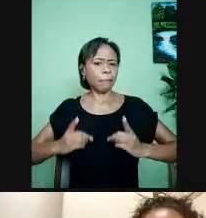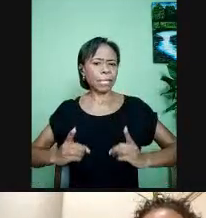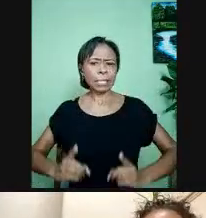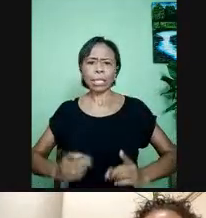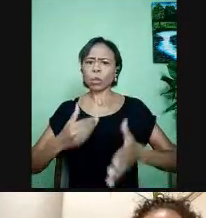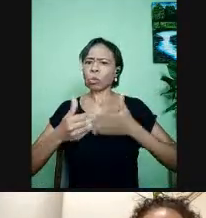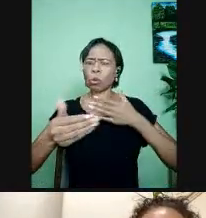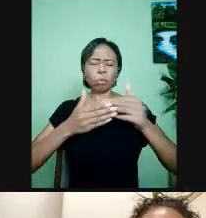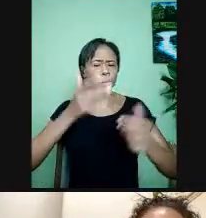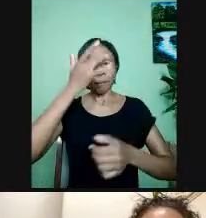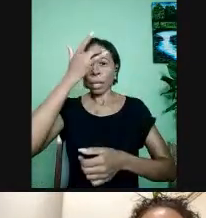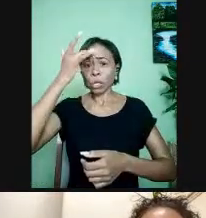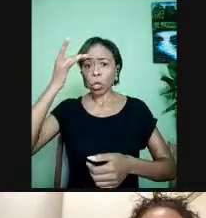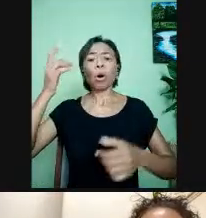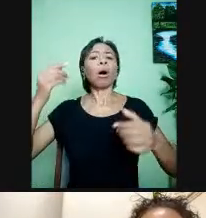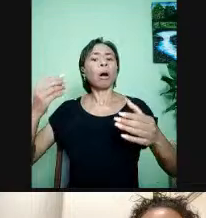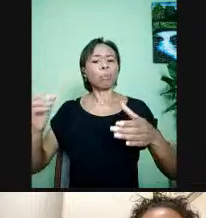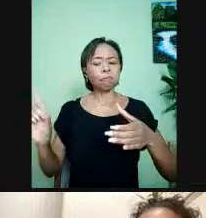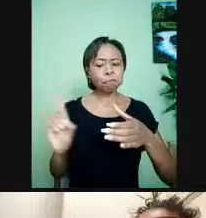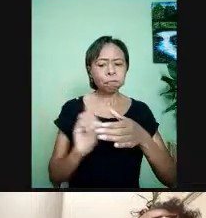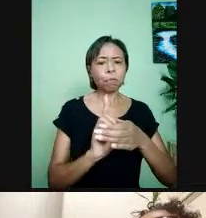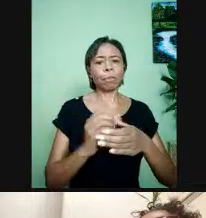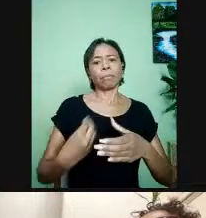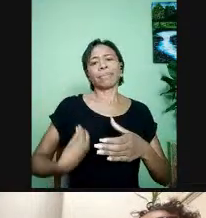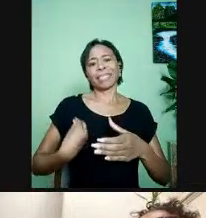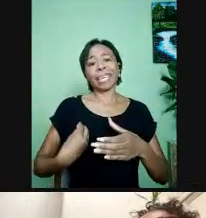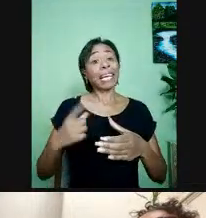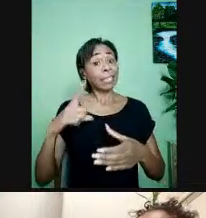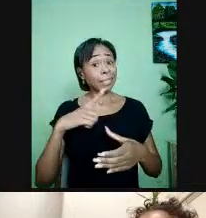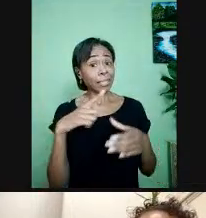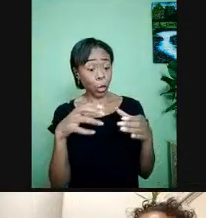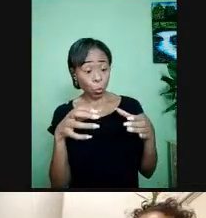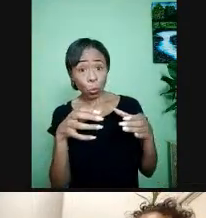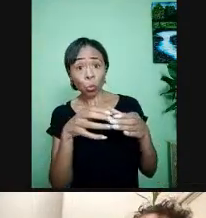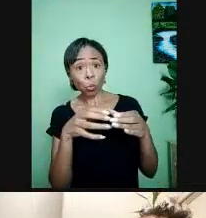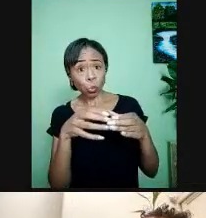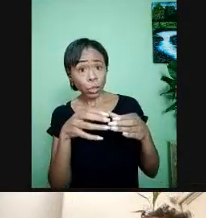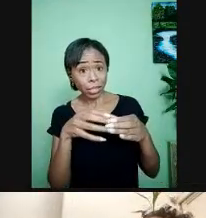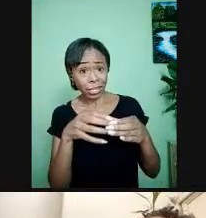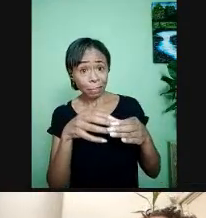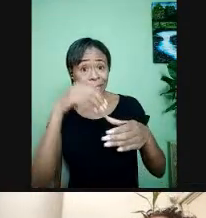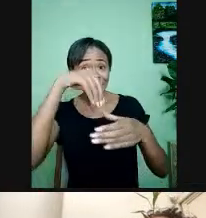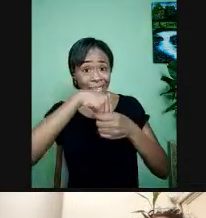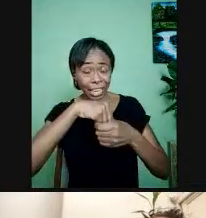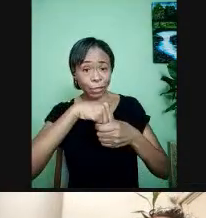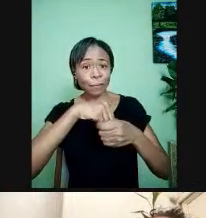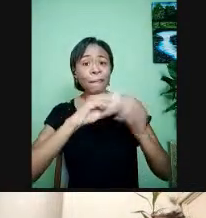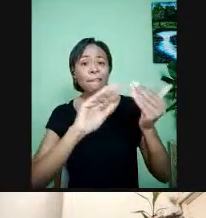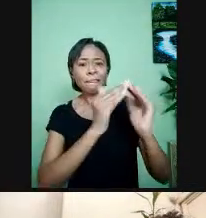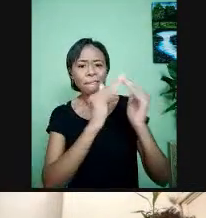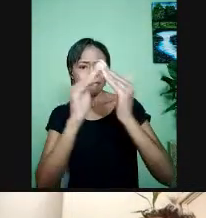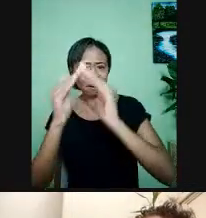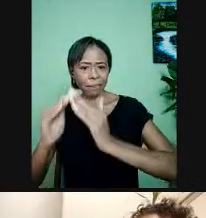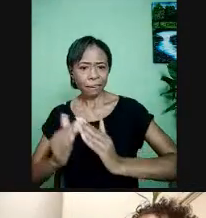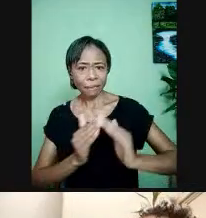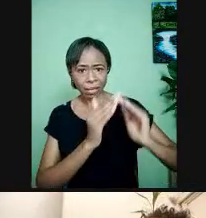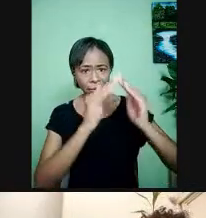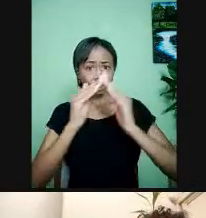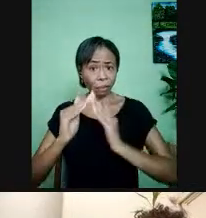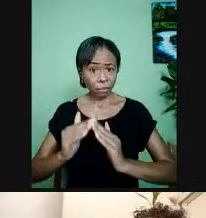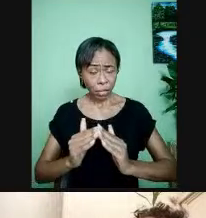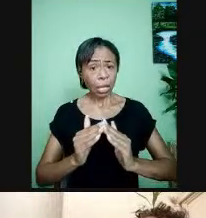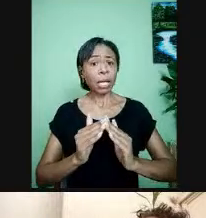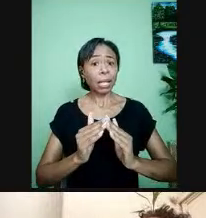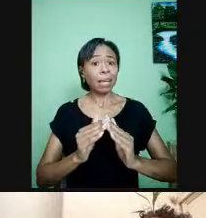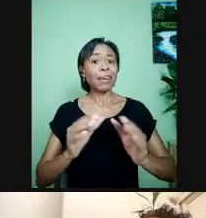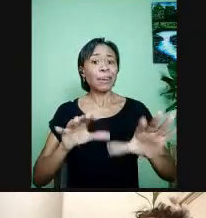Então, a gente tem um time também, inclusive um time formado dentro da favela, de favela, formado na favela, para receber